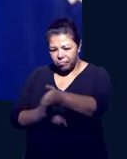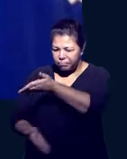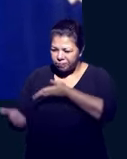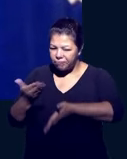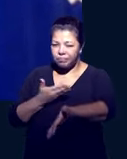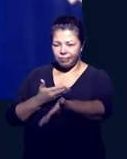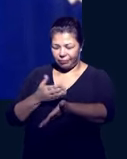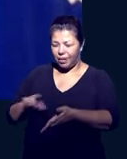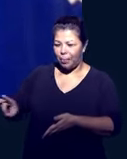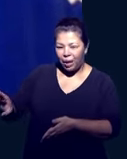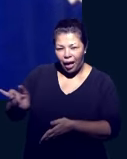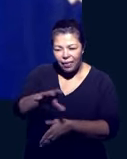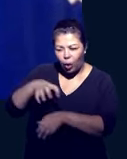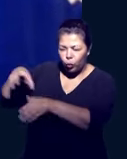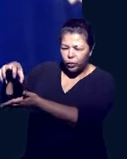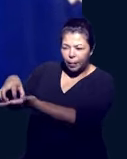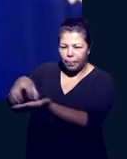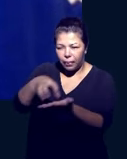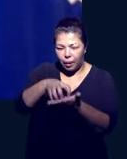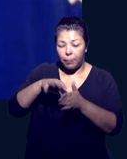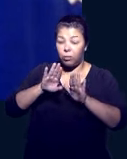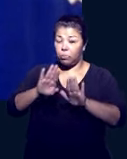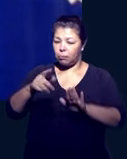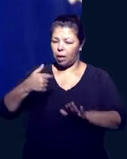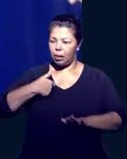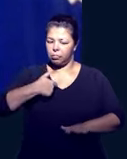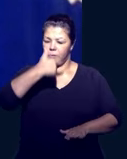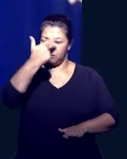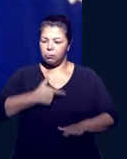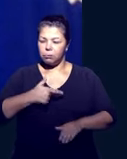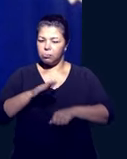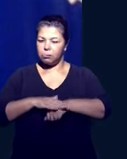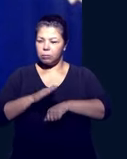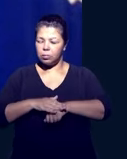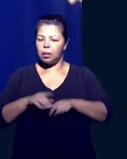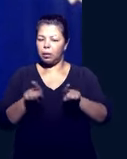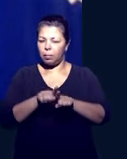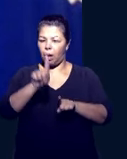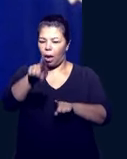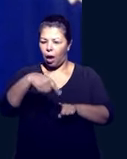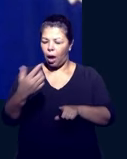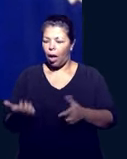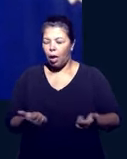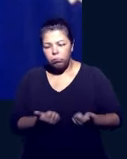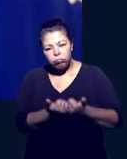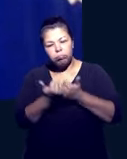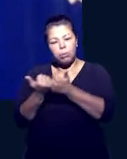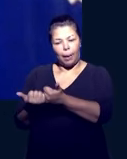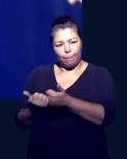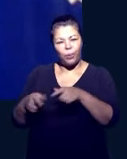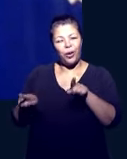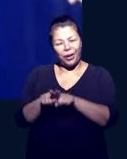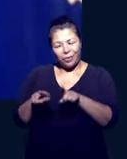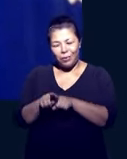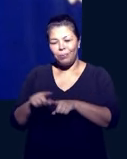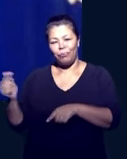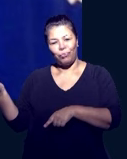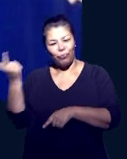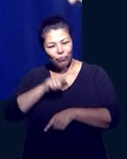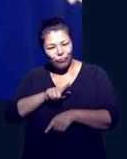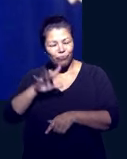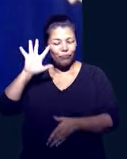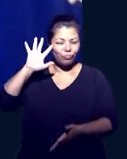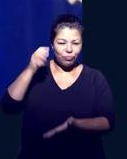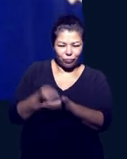medidas mas a minha tendência é sempre de corroborar aquilo que a equipe Econômica eh Estabeleça como